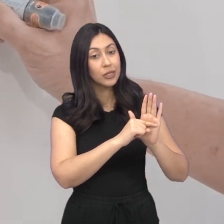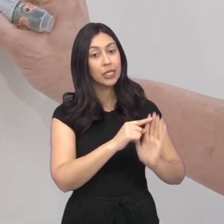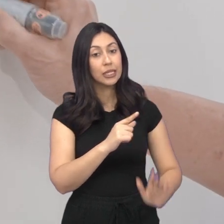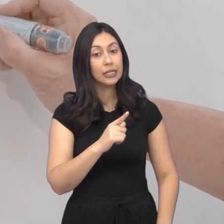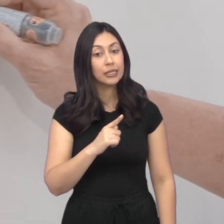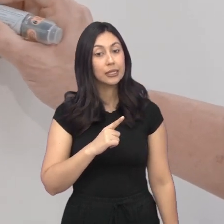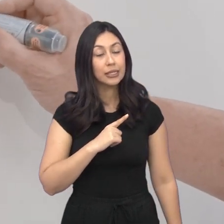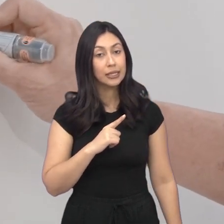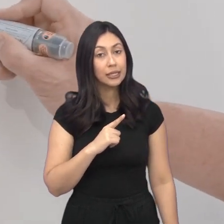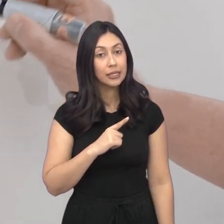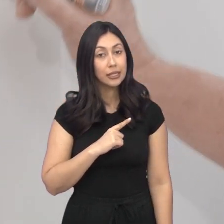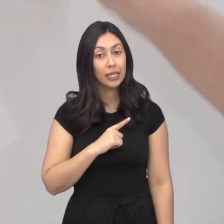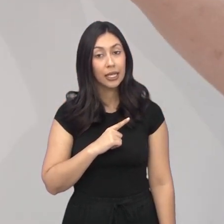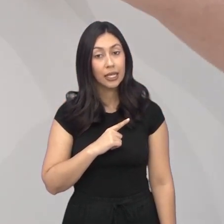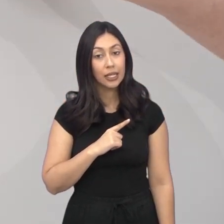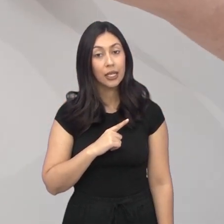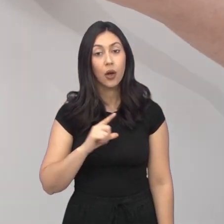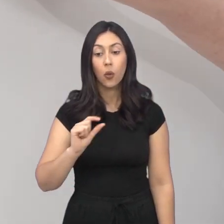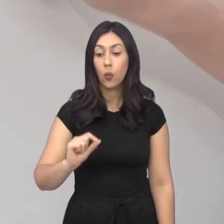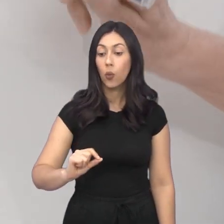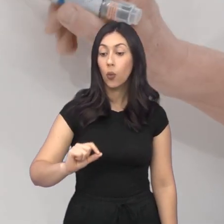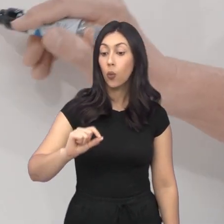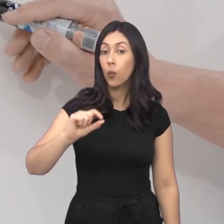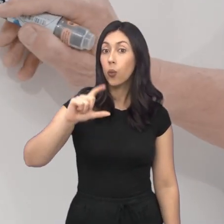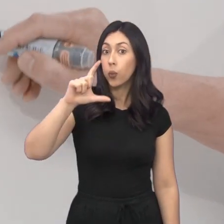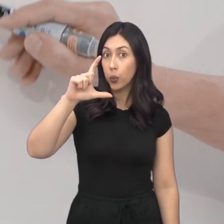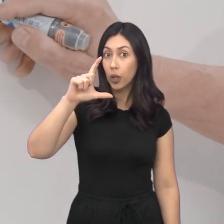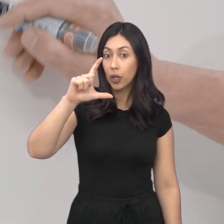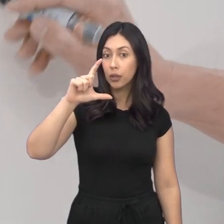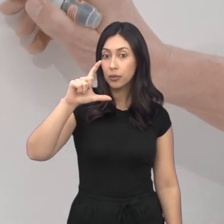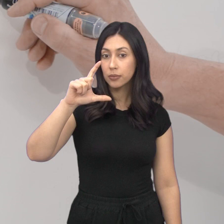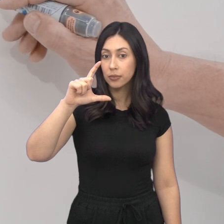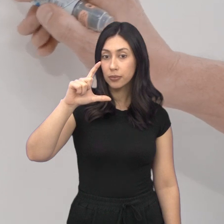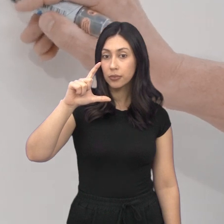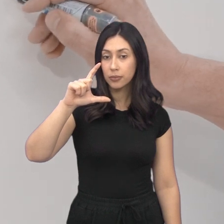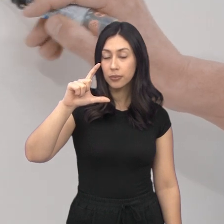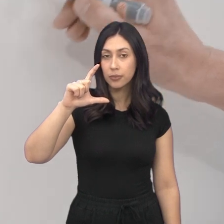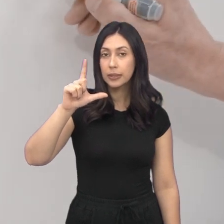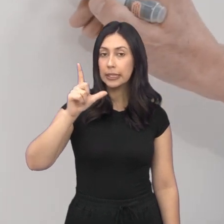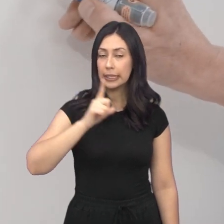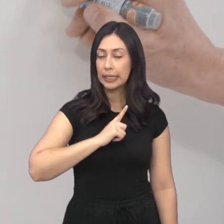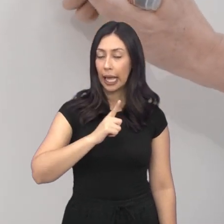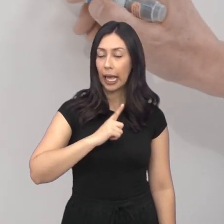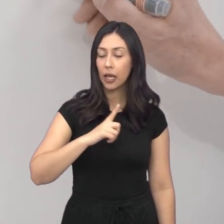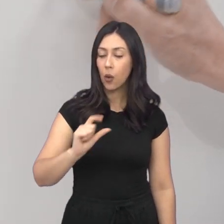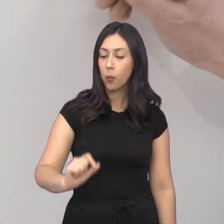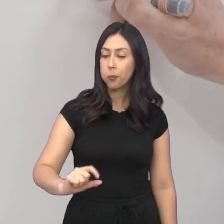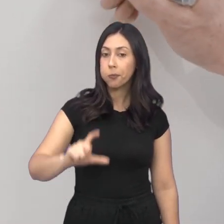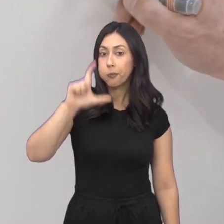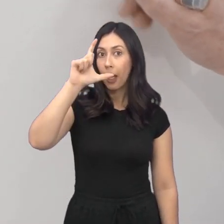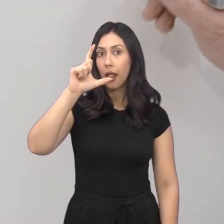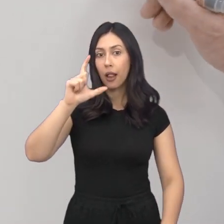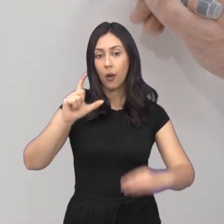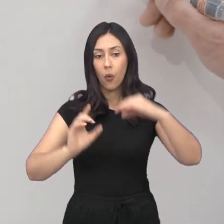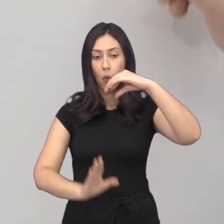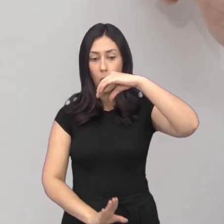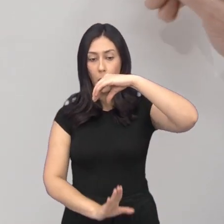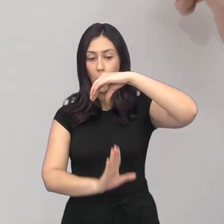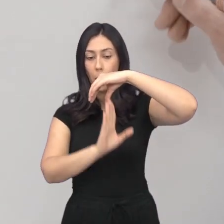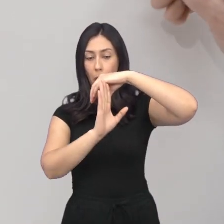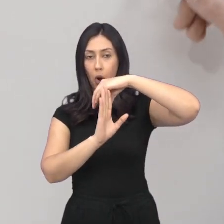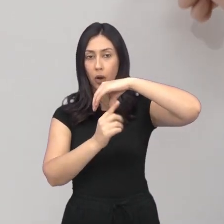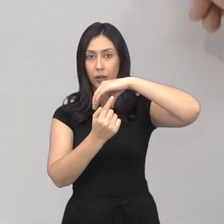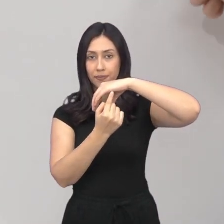vai ter, existe, esse símbolo quer dizer existe, né? Ponto de máximo.